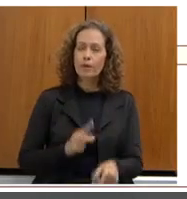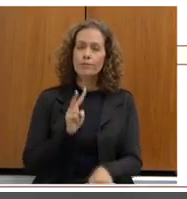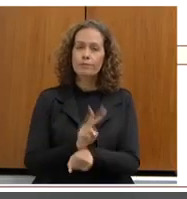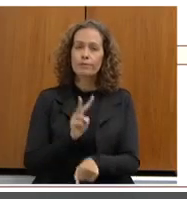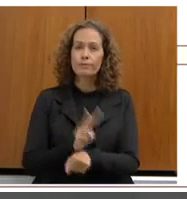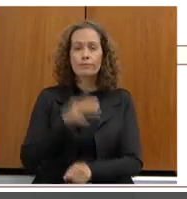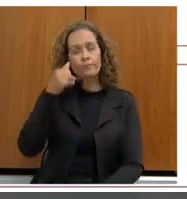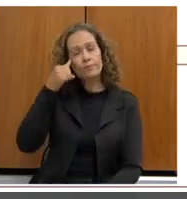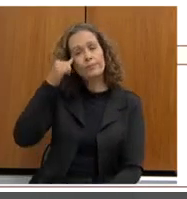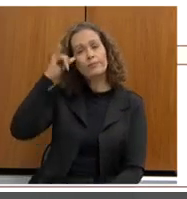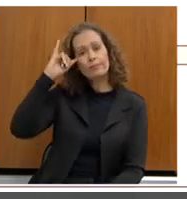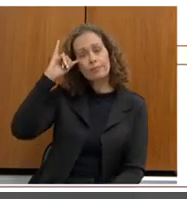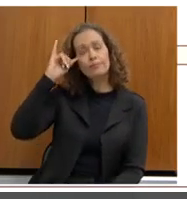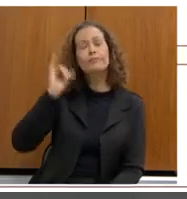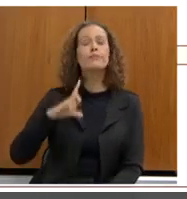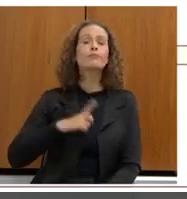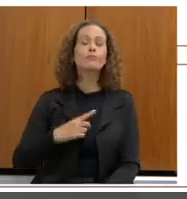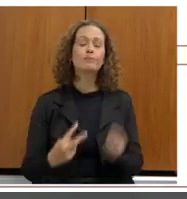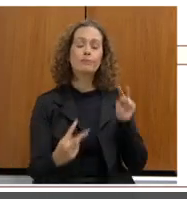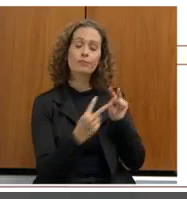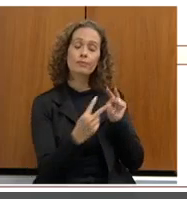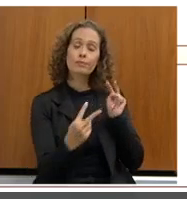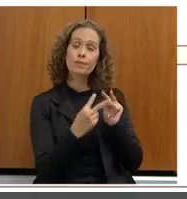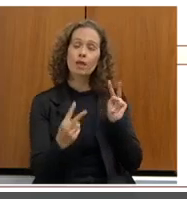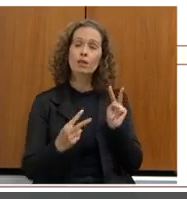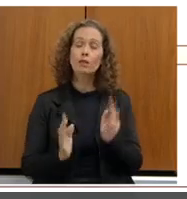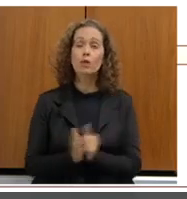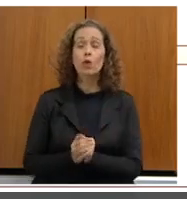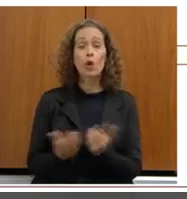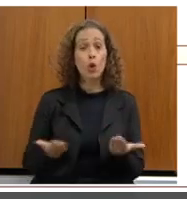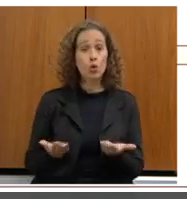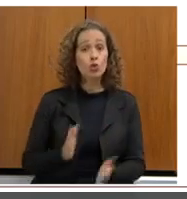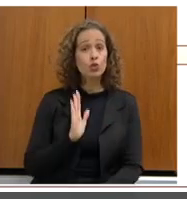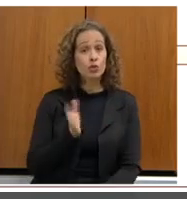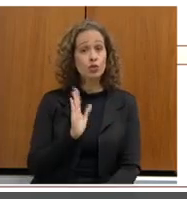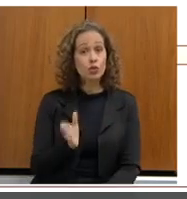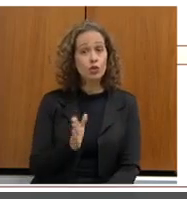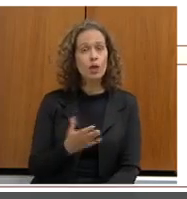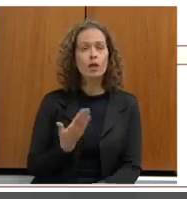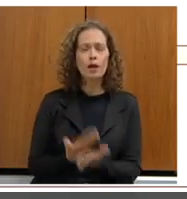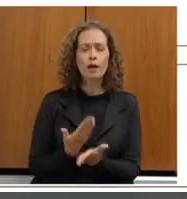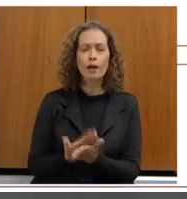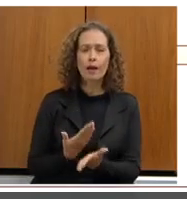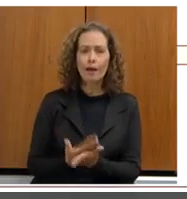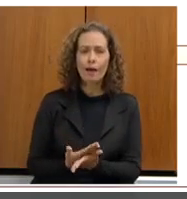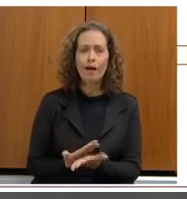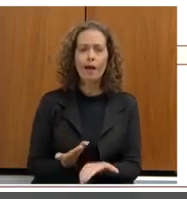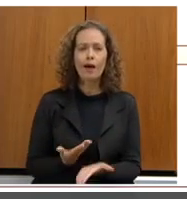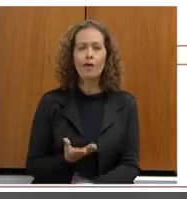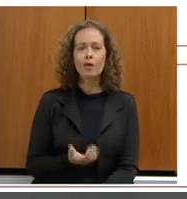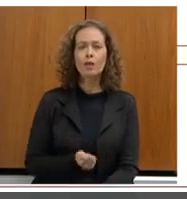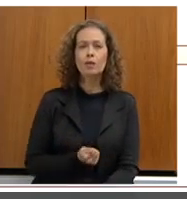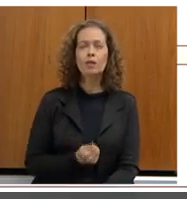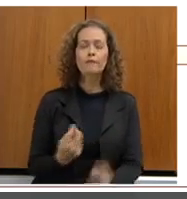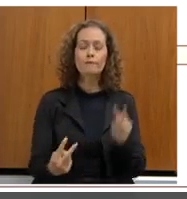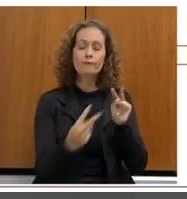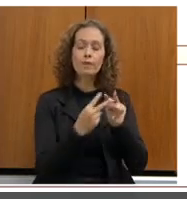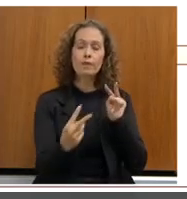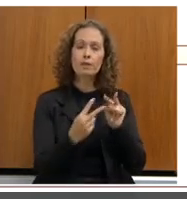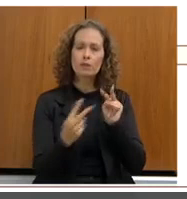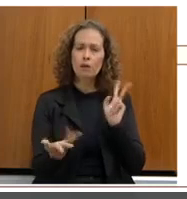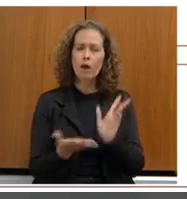conseguimos inicialmente fazer um trabalho remoto depois hoje a gente já tá tendo aula presencial aula virtual não é para esse